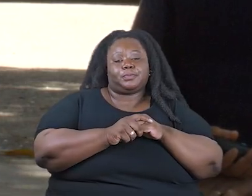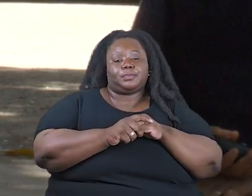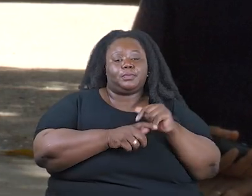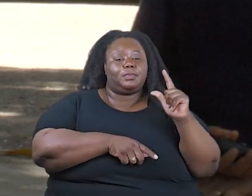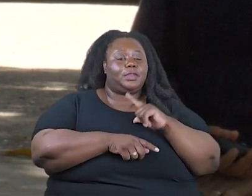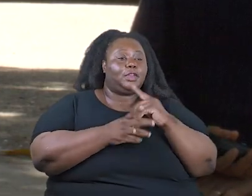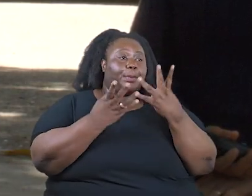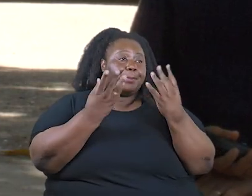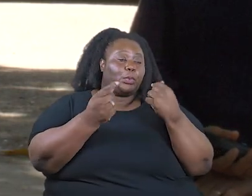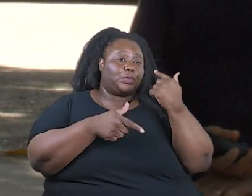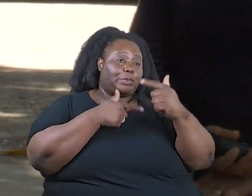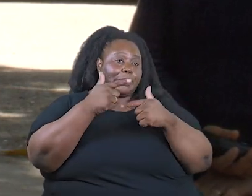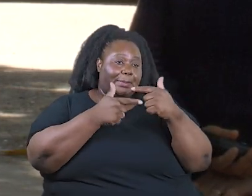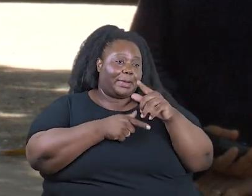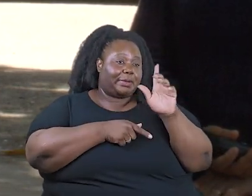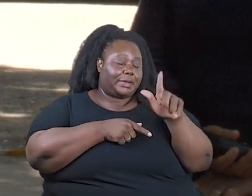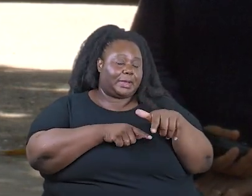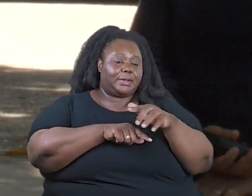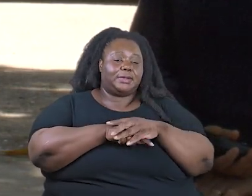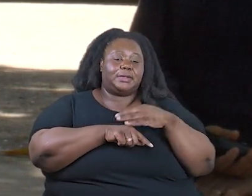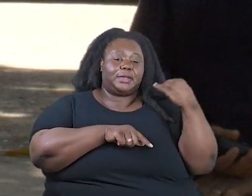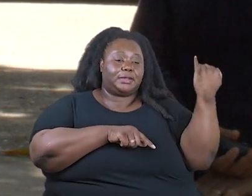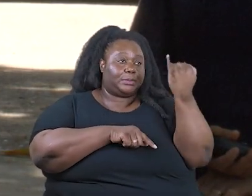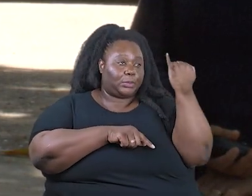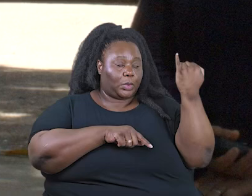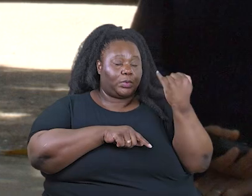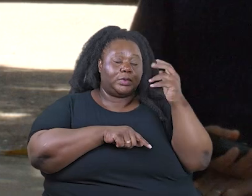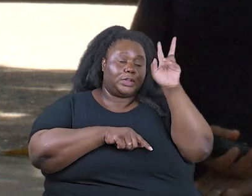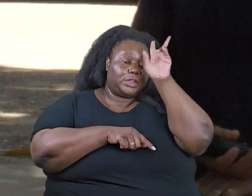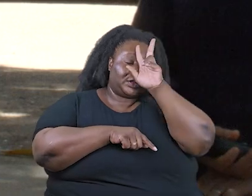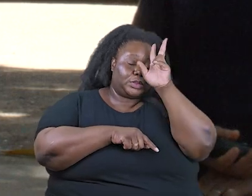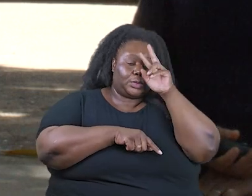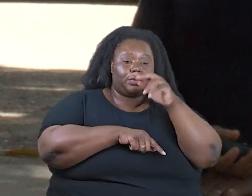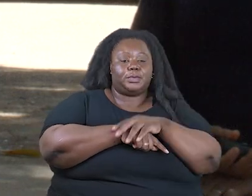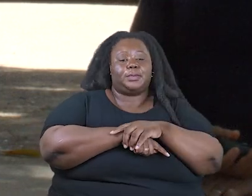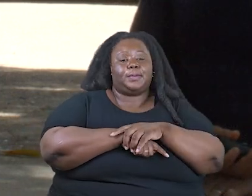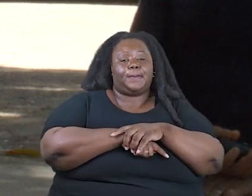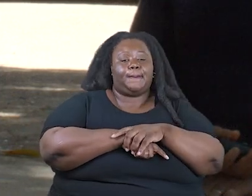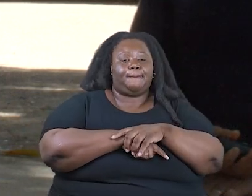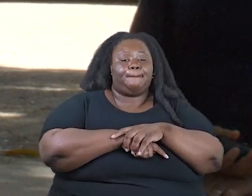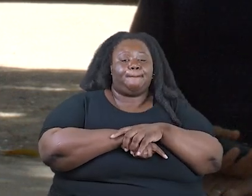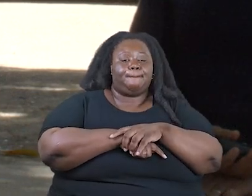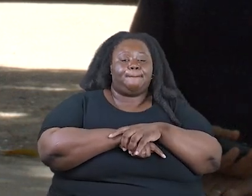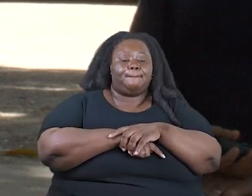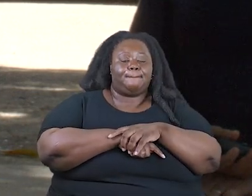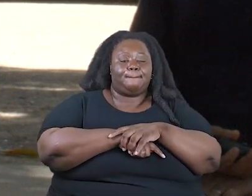tinham muitas obras que são importantes assim historicamente,